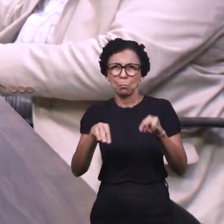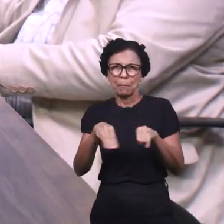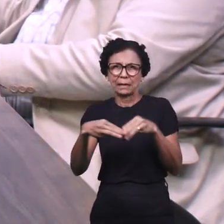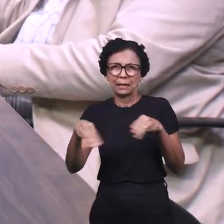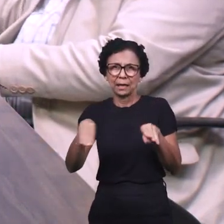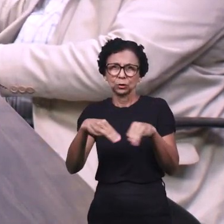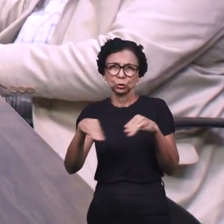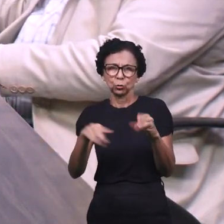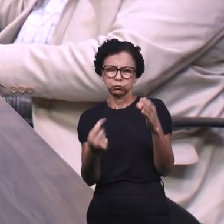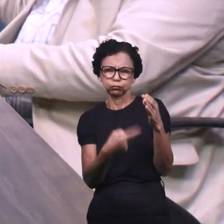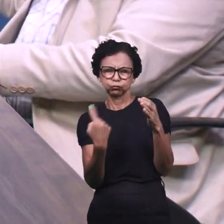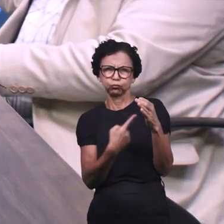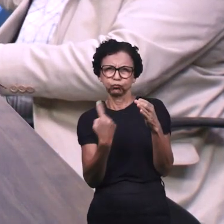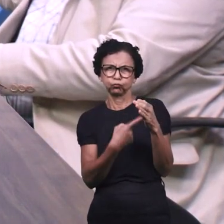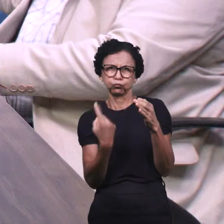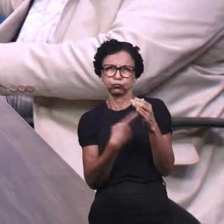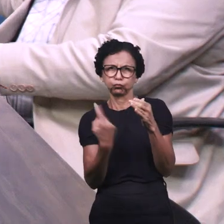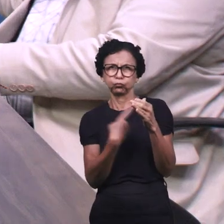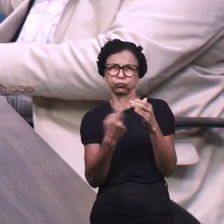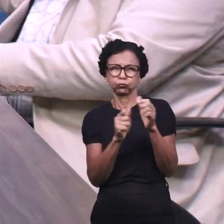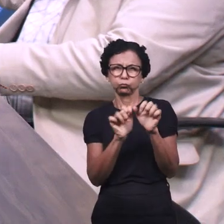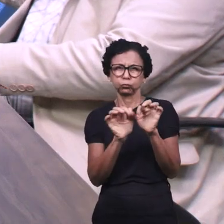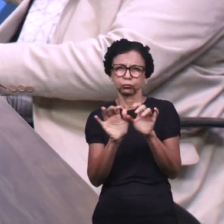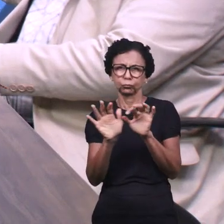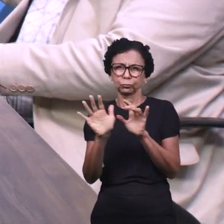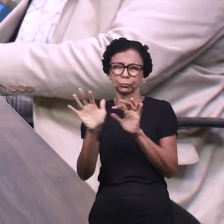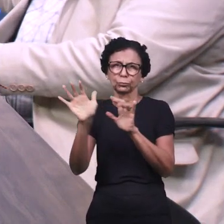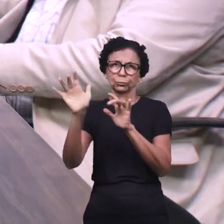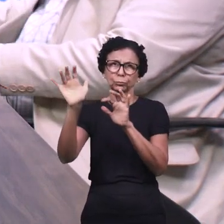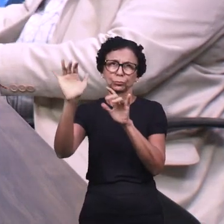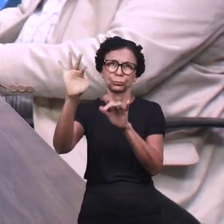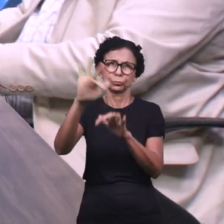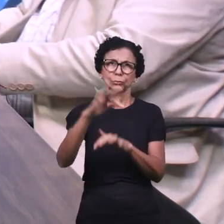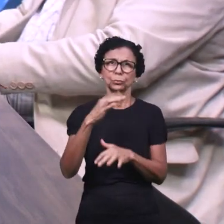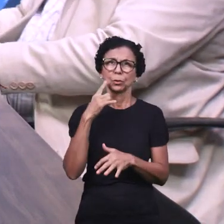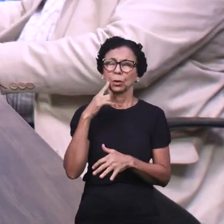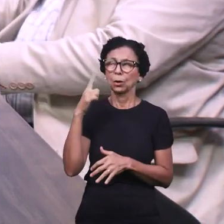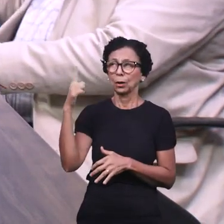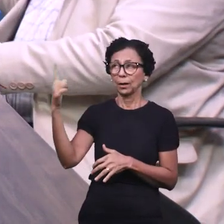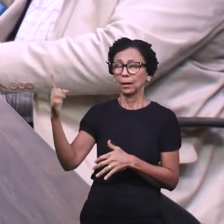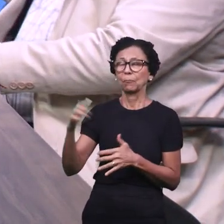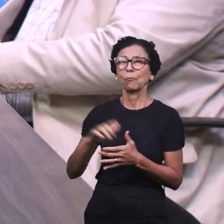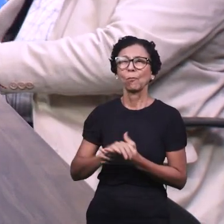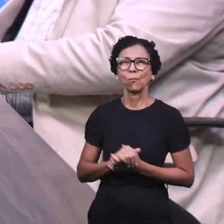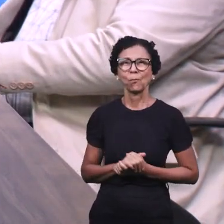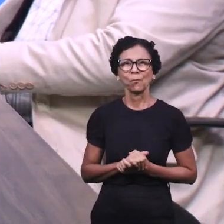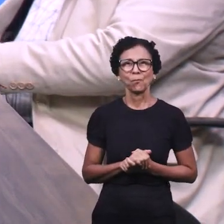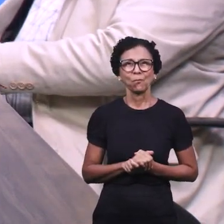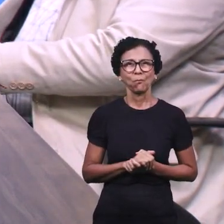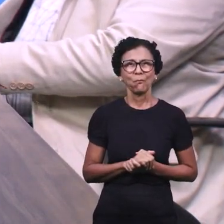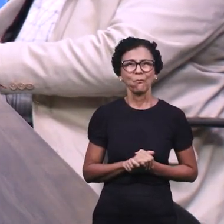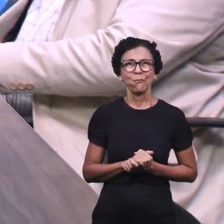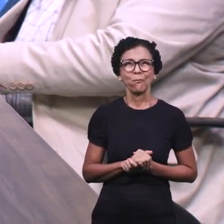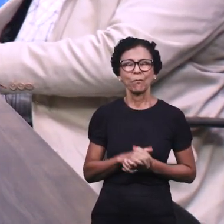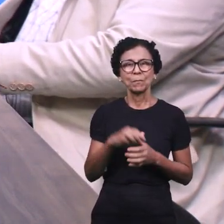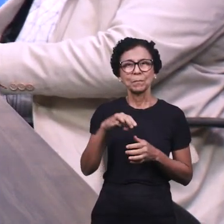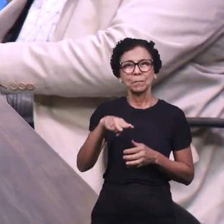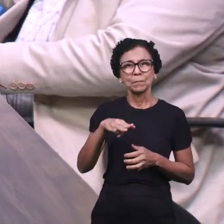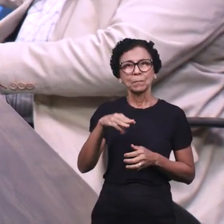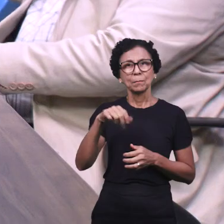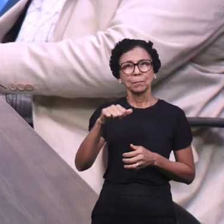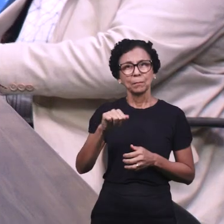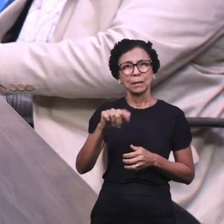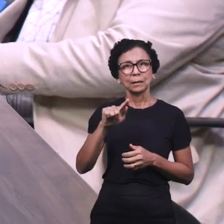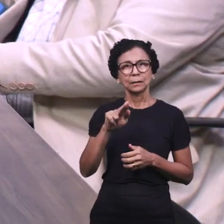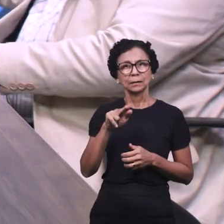campo magnético. Ele vai funcionar como se fosse um dínamo. Aqui é uma apresentação. Esse núcleo externo está